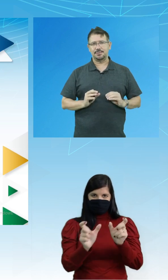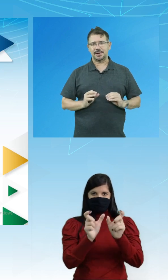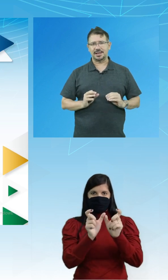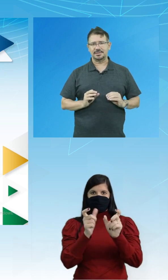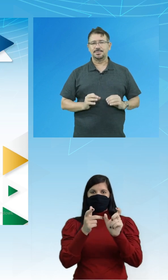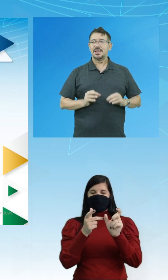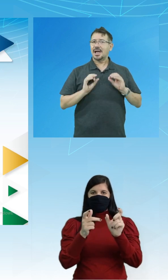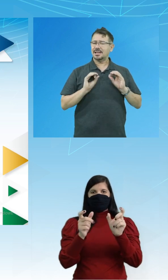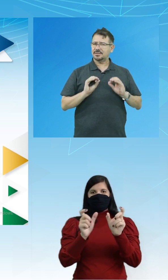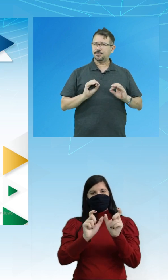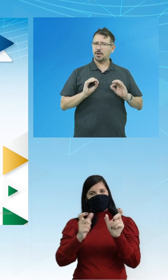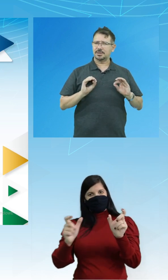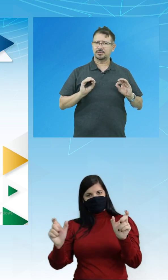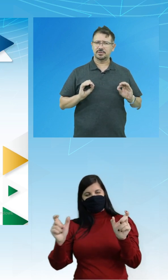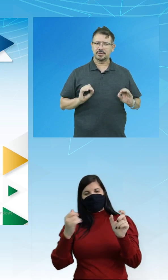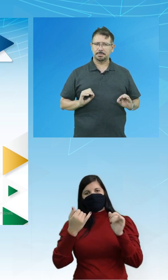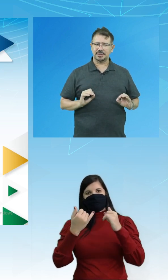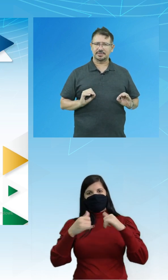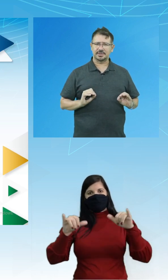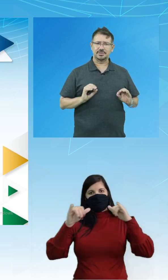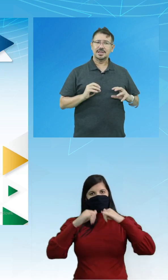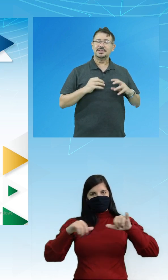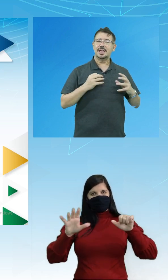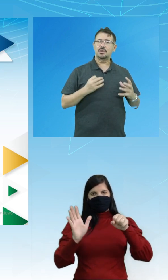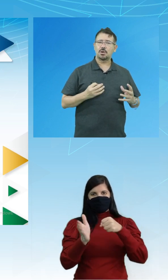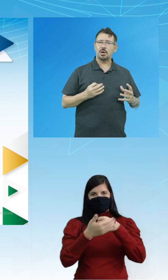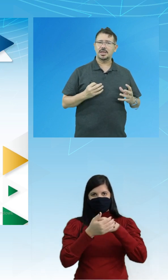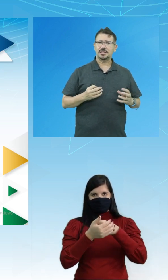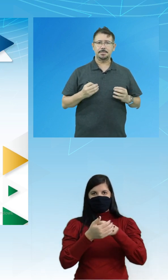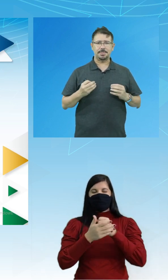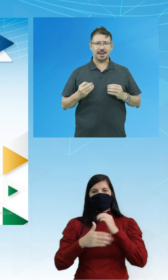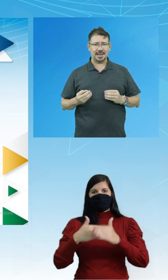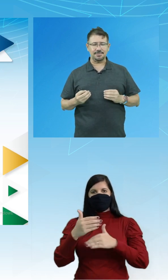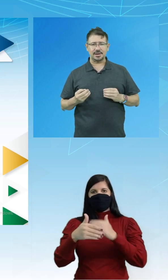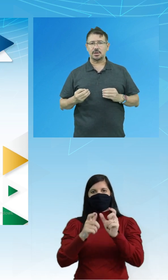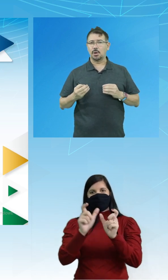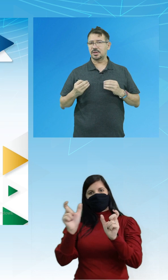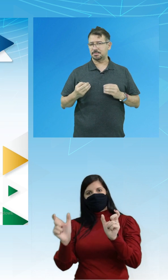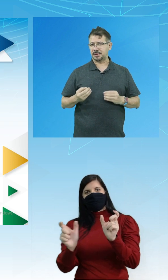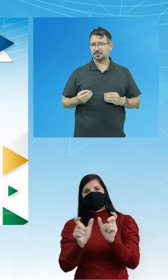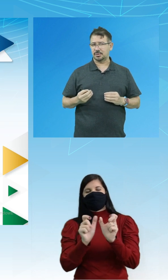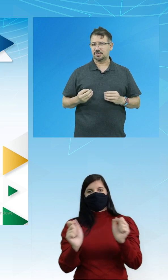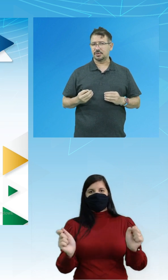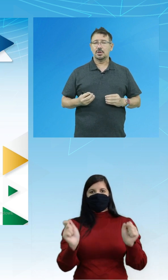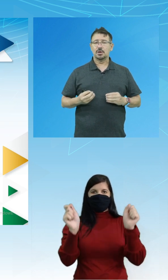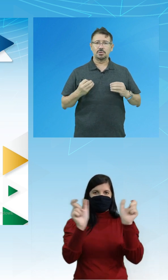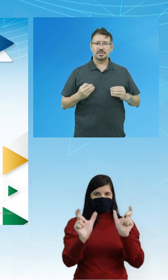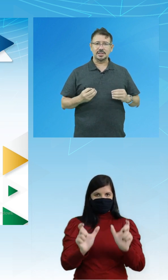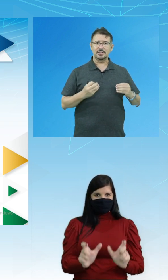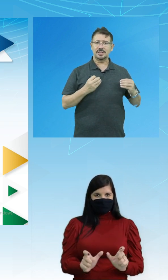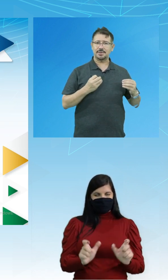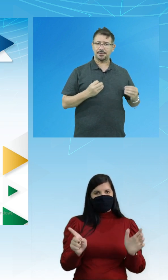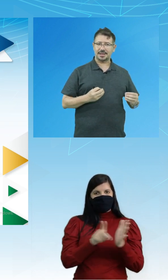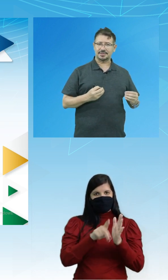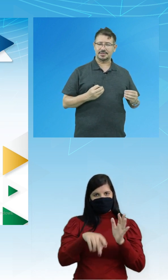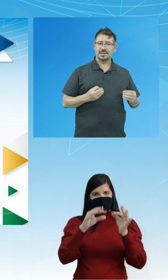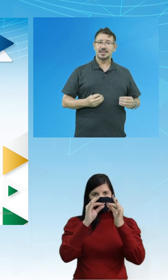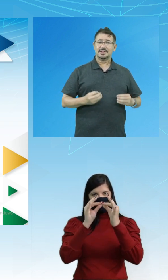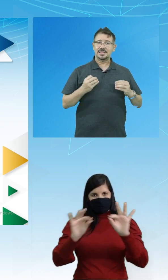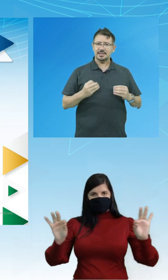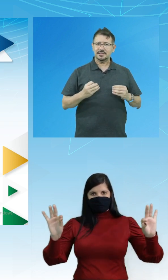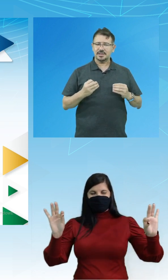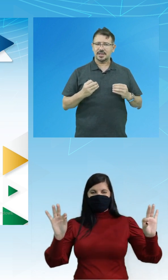na frase. As informações implícitas decorrem de palavras ou expressões contidas na